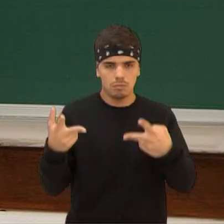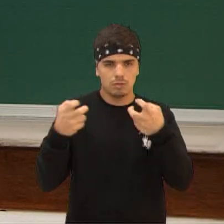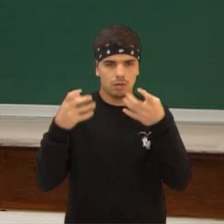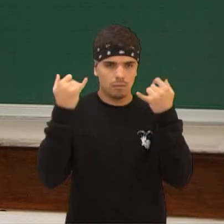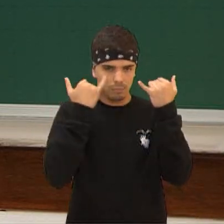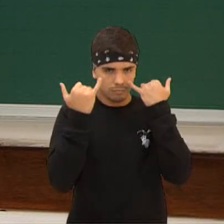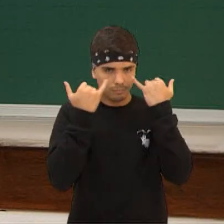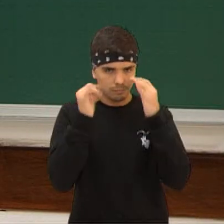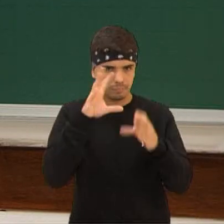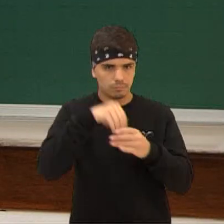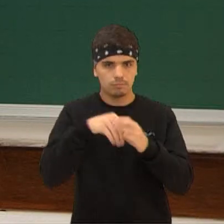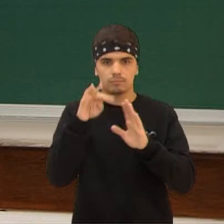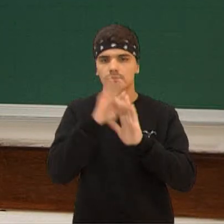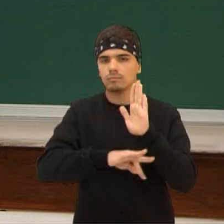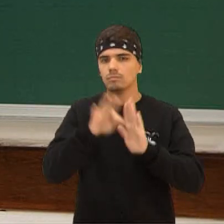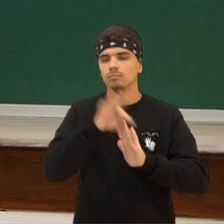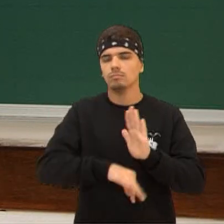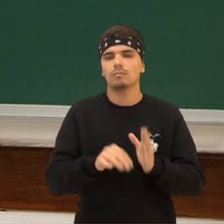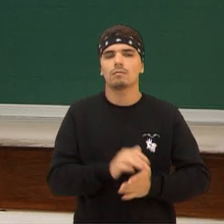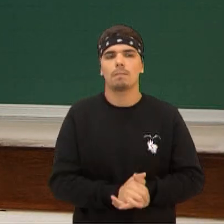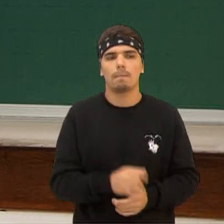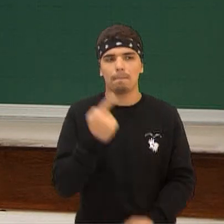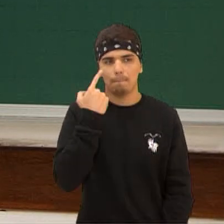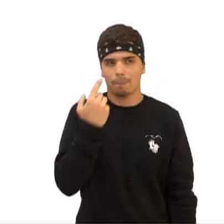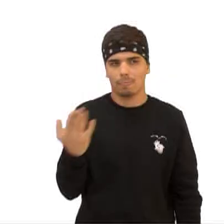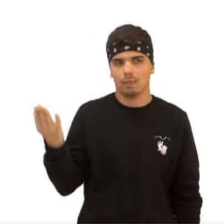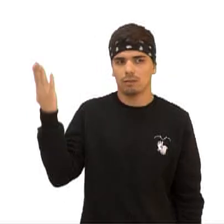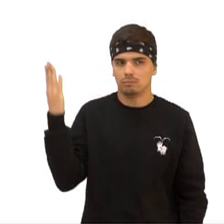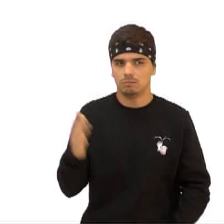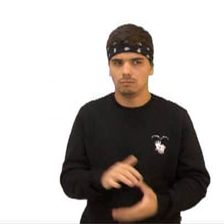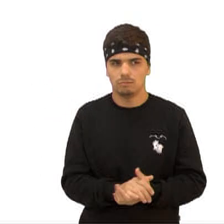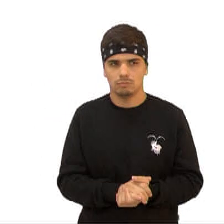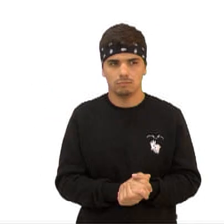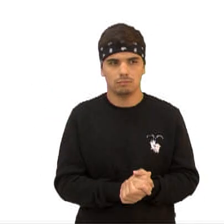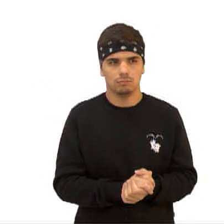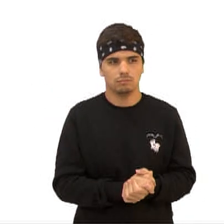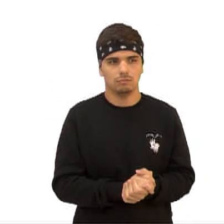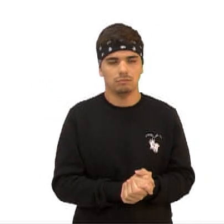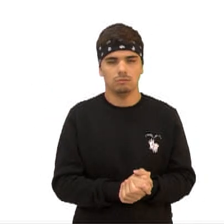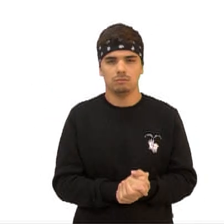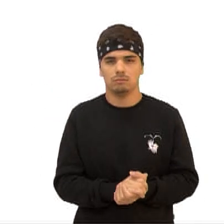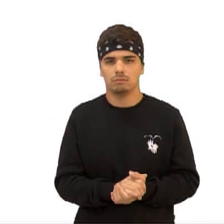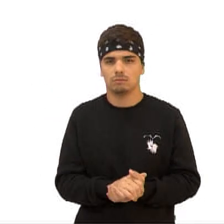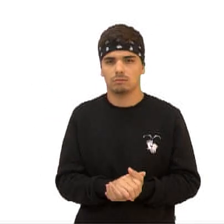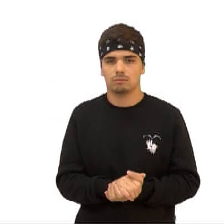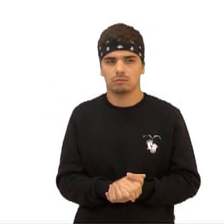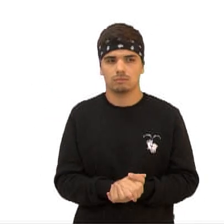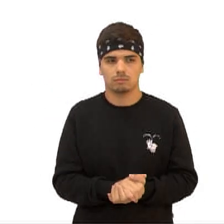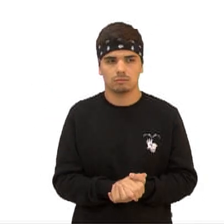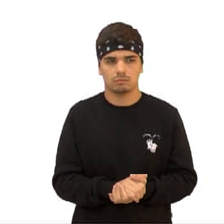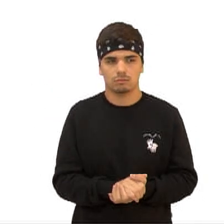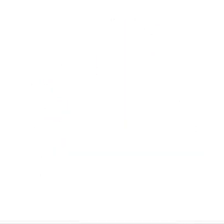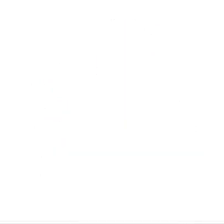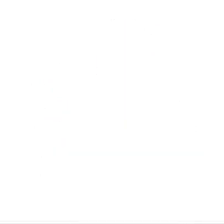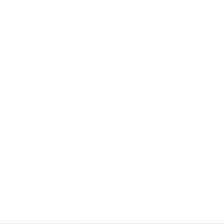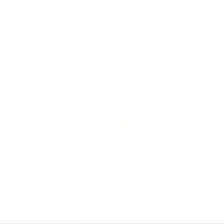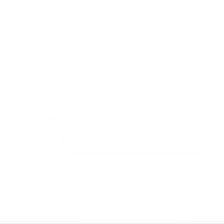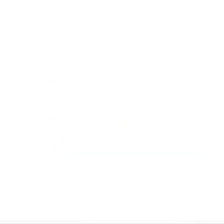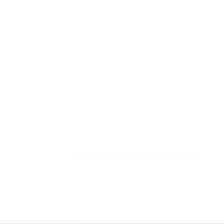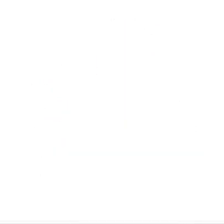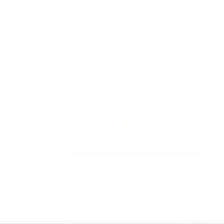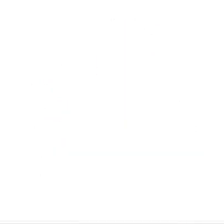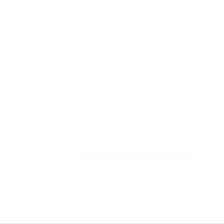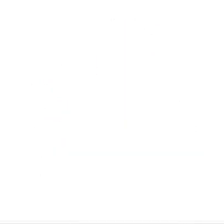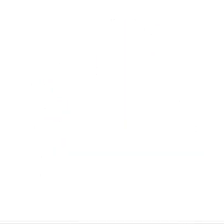dados no texto. Vamos lá, então. Black Awareness Day, Dia da Consciência Negra. First, it was celebrated on May